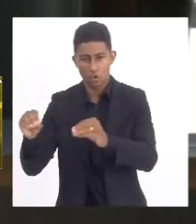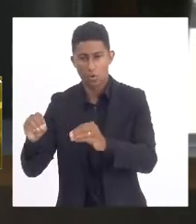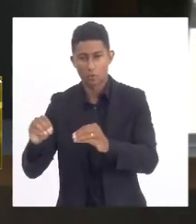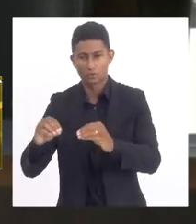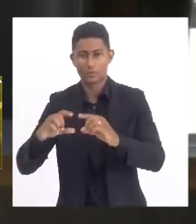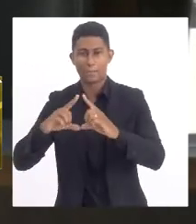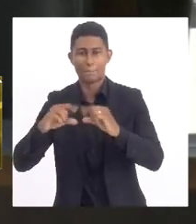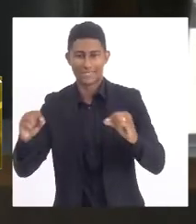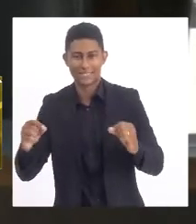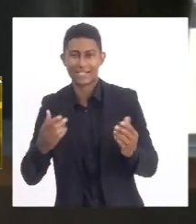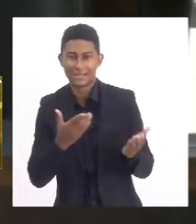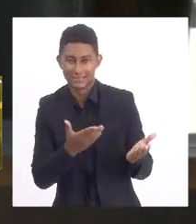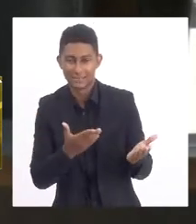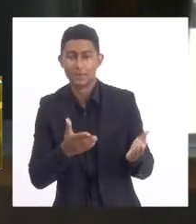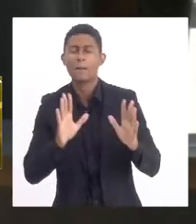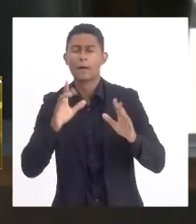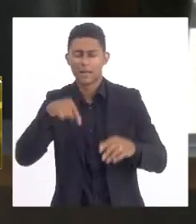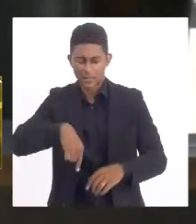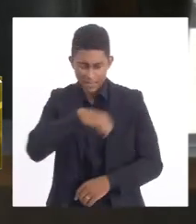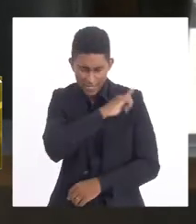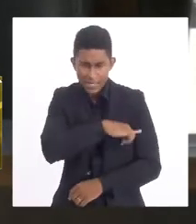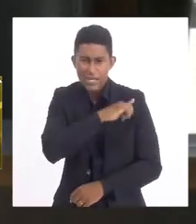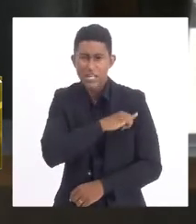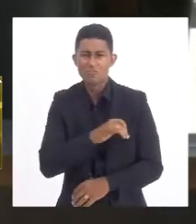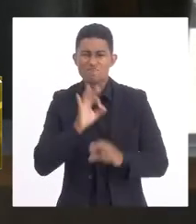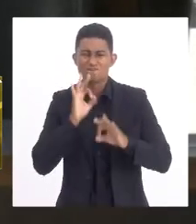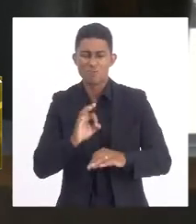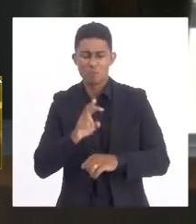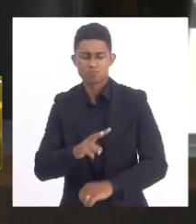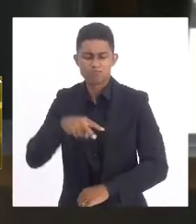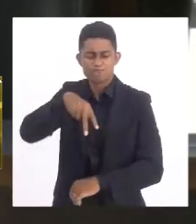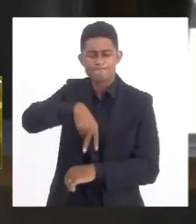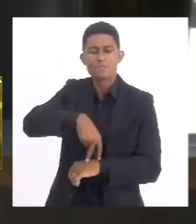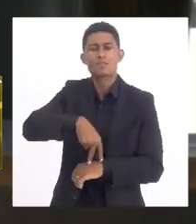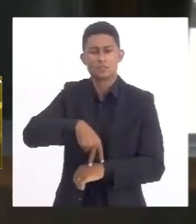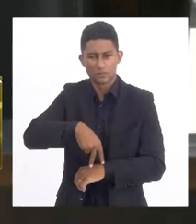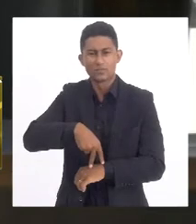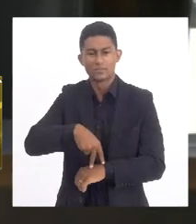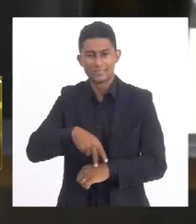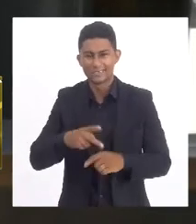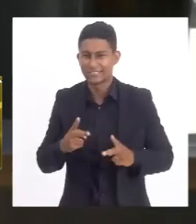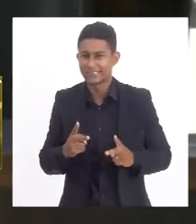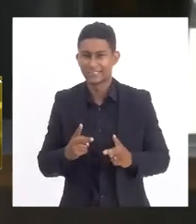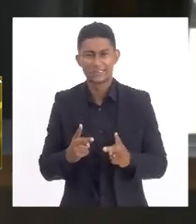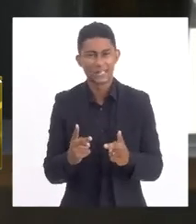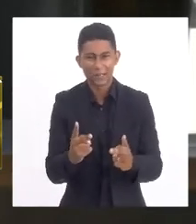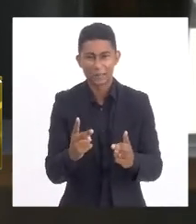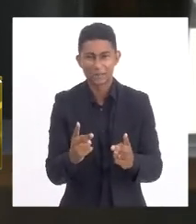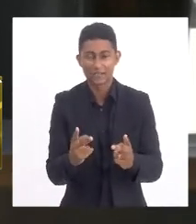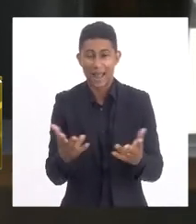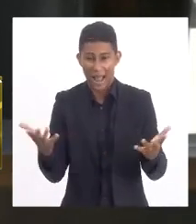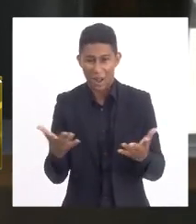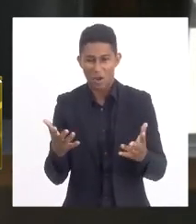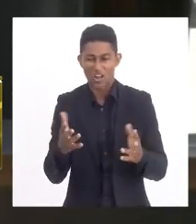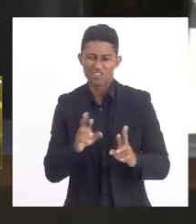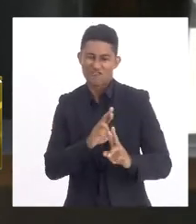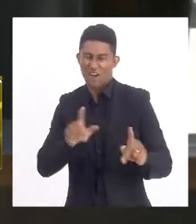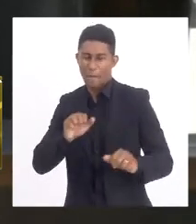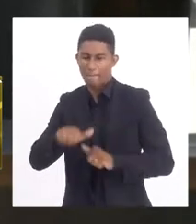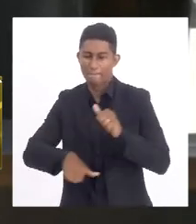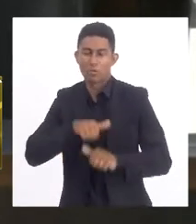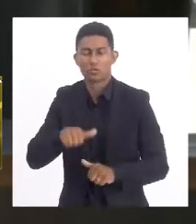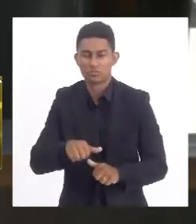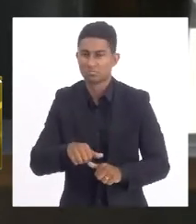Janeiro se Manteve sempre como protagonista em todas as ações promocionais realizadas e não poderia ser diferente